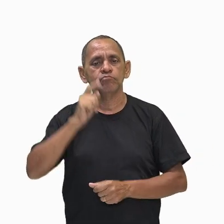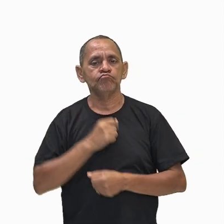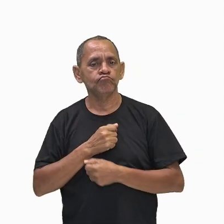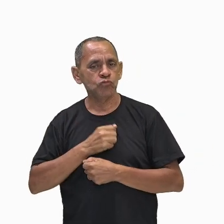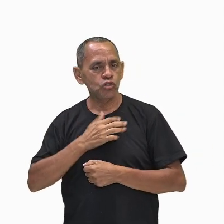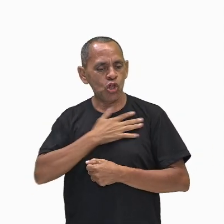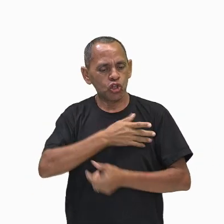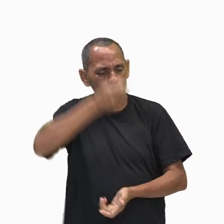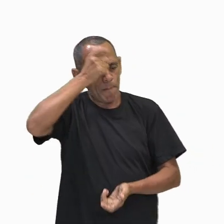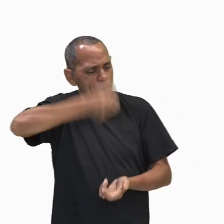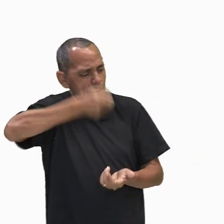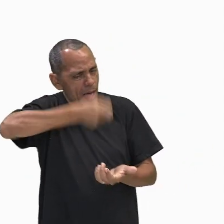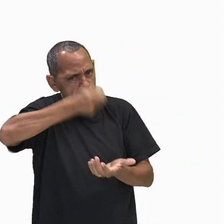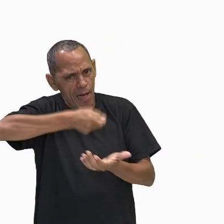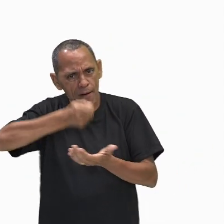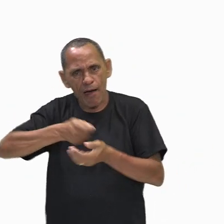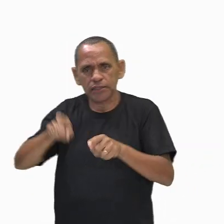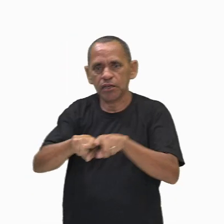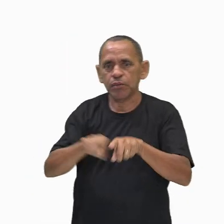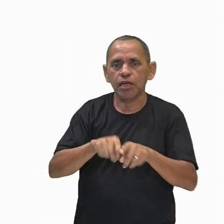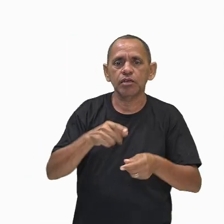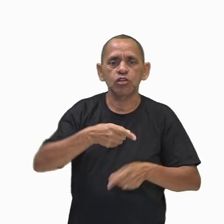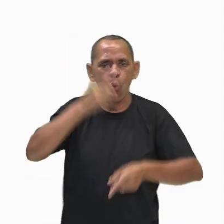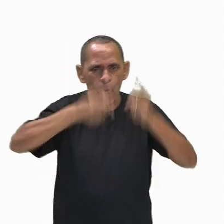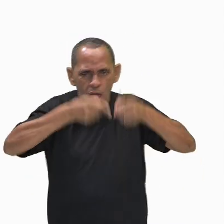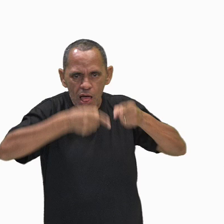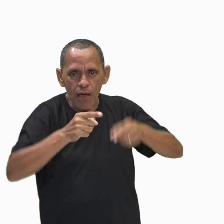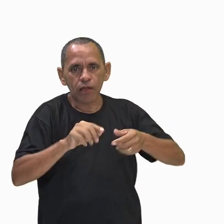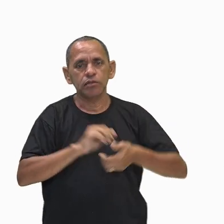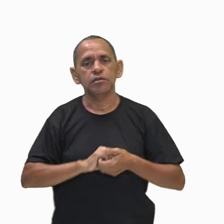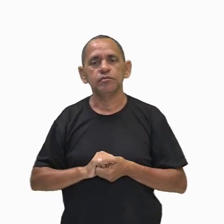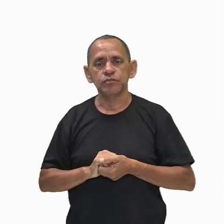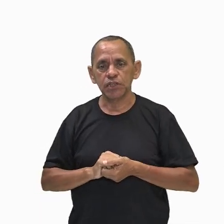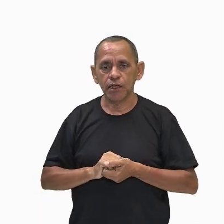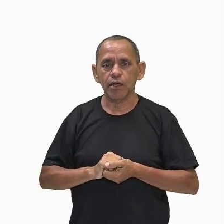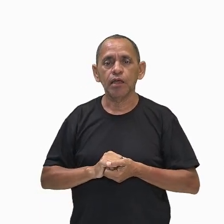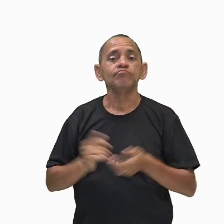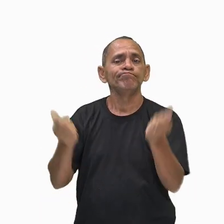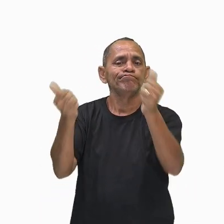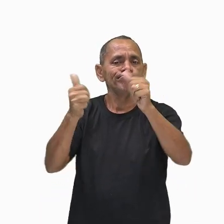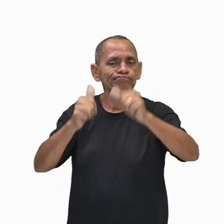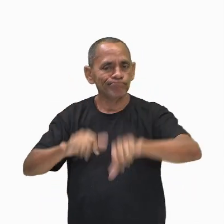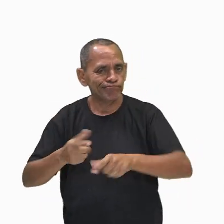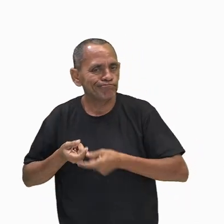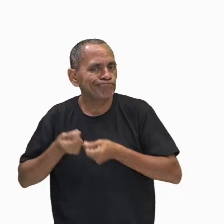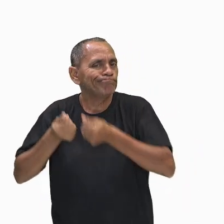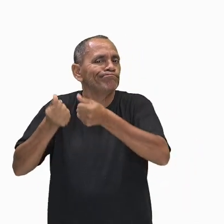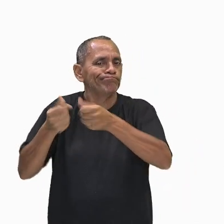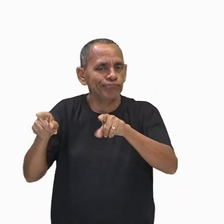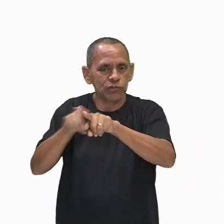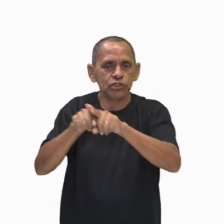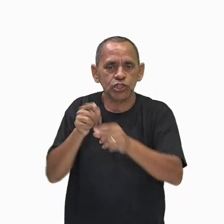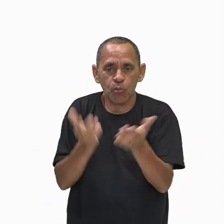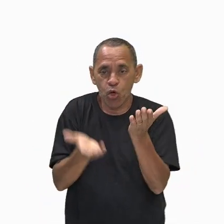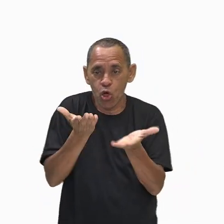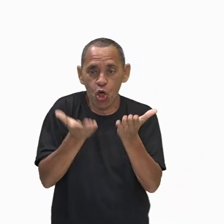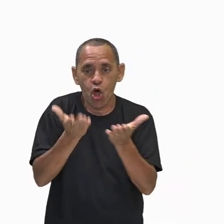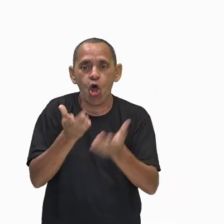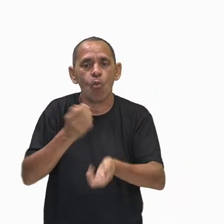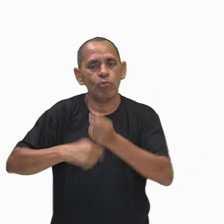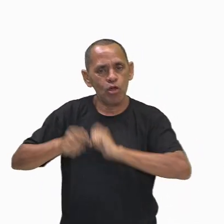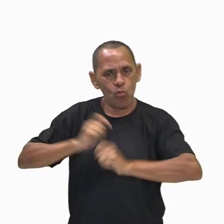né, todos os líderes da Confederação do Equador. Temos também aí a crise financeira, a balança comercial, então, negativa.